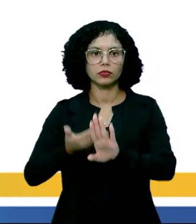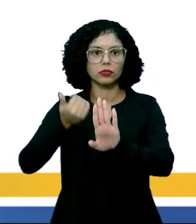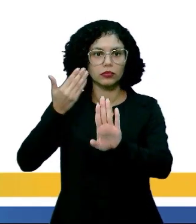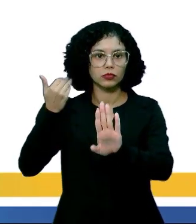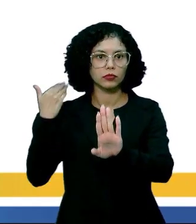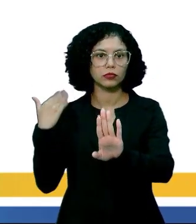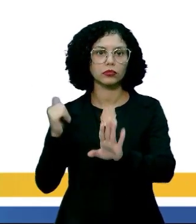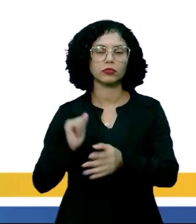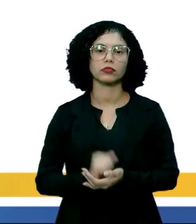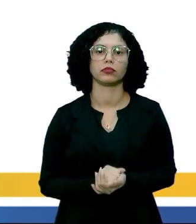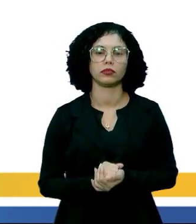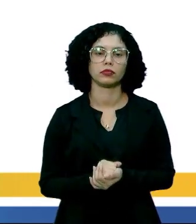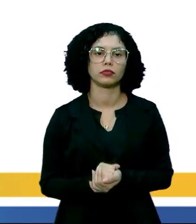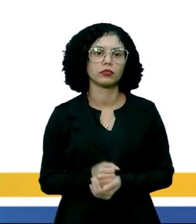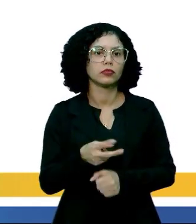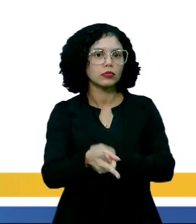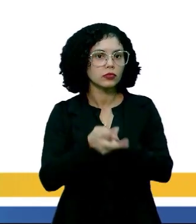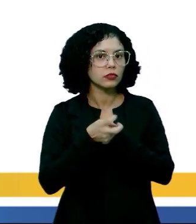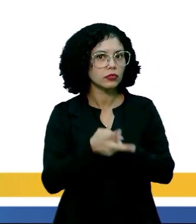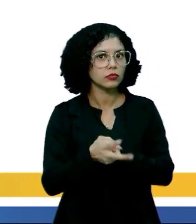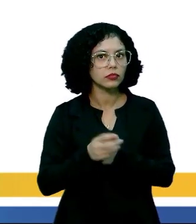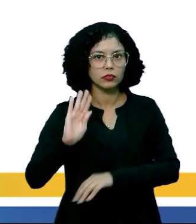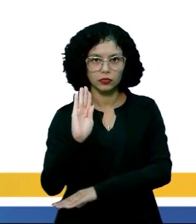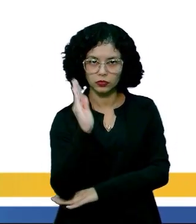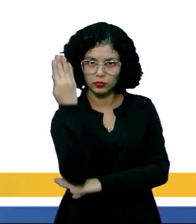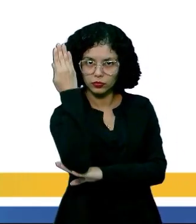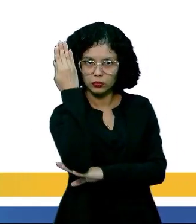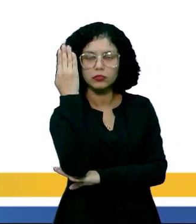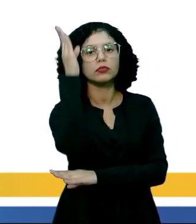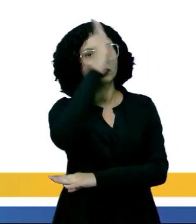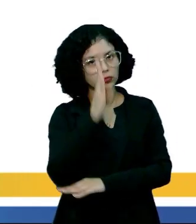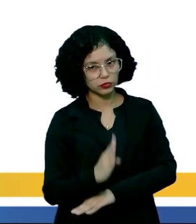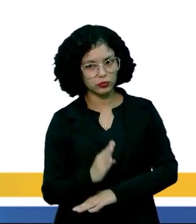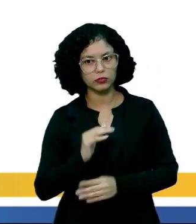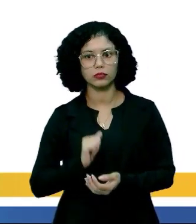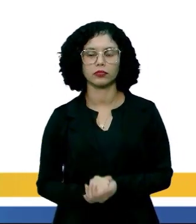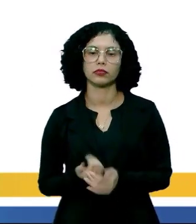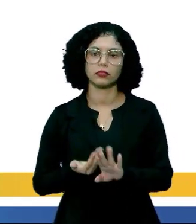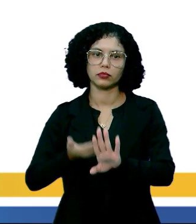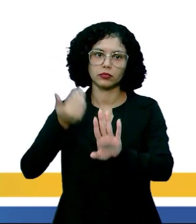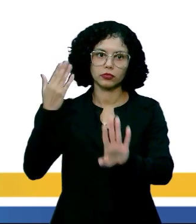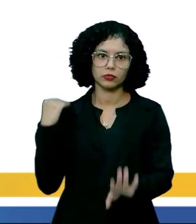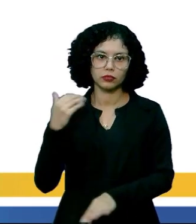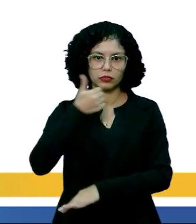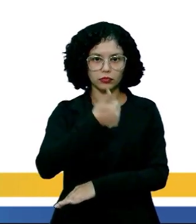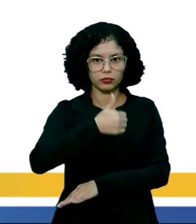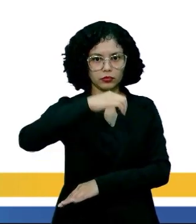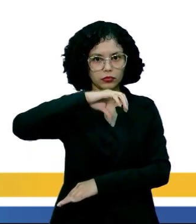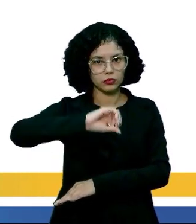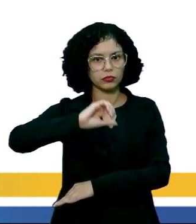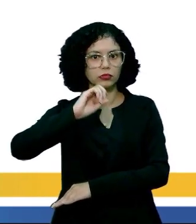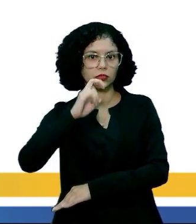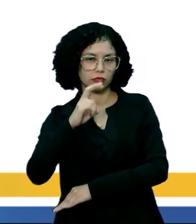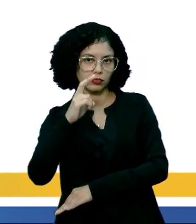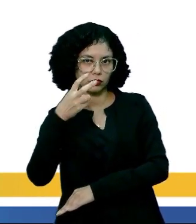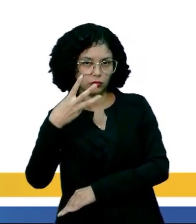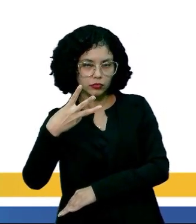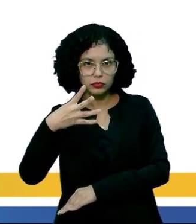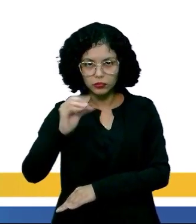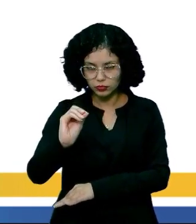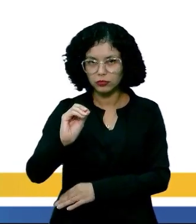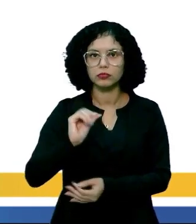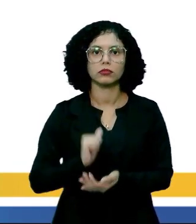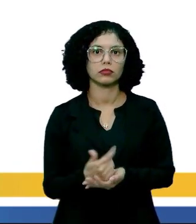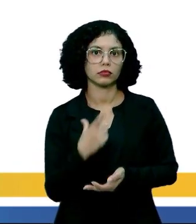desde o início, né, da exploração do pau-brasil. Na verdade, desde 1530, porque